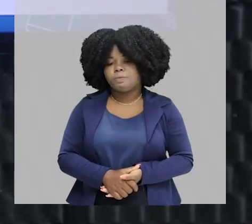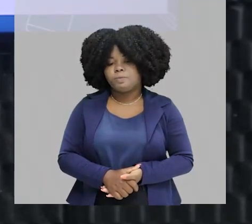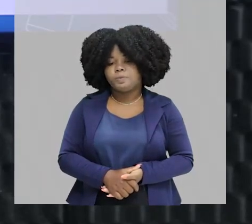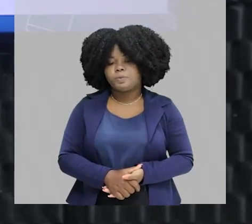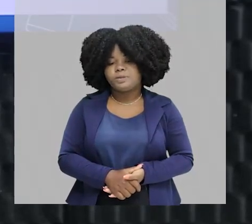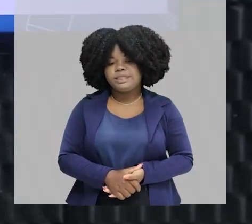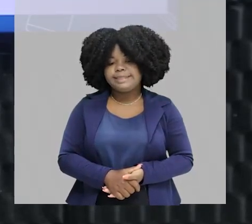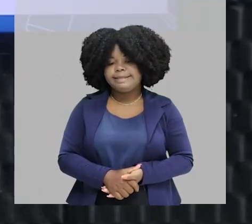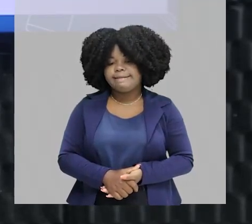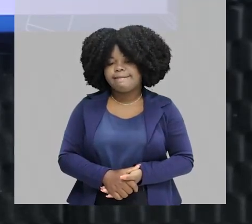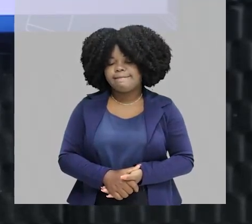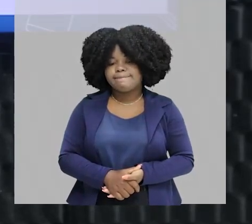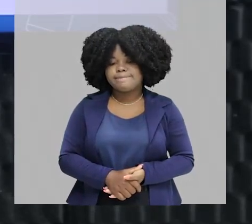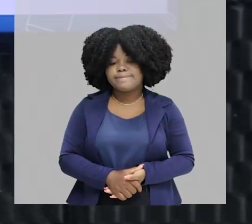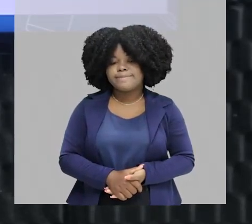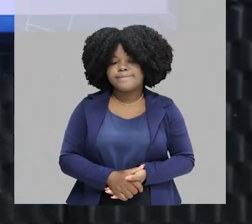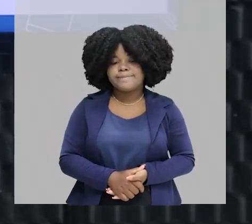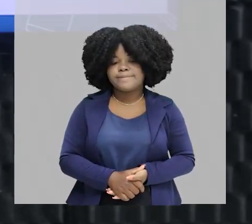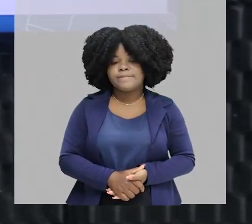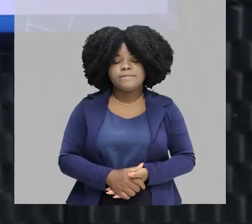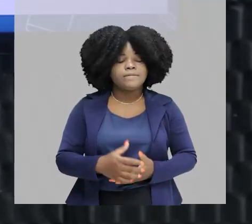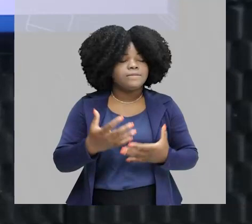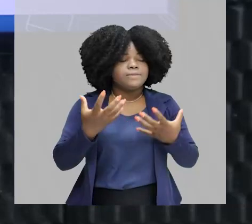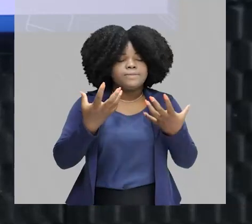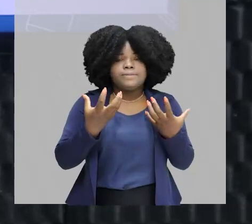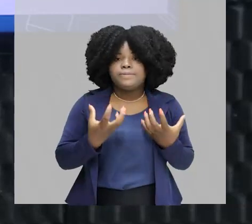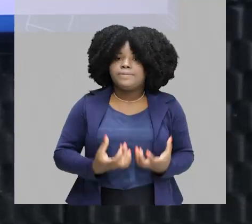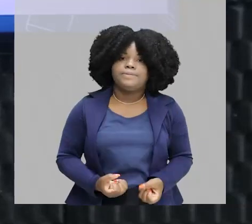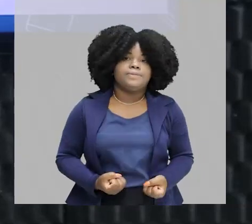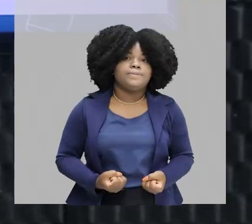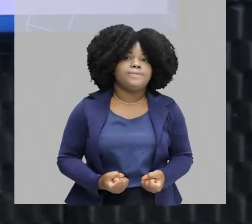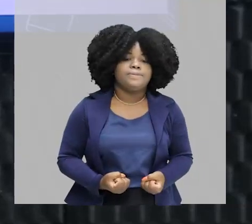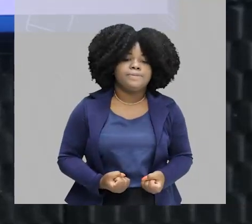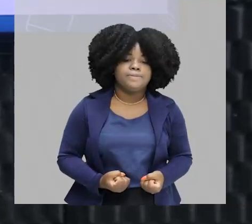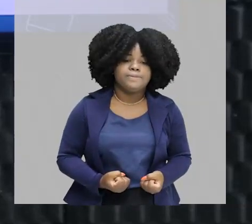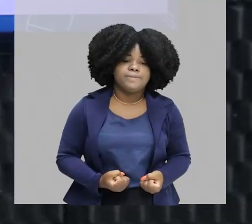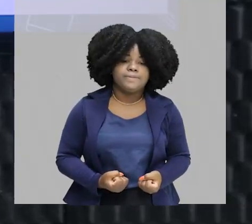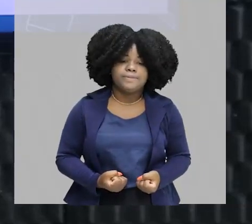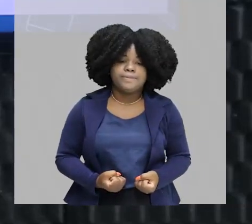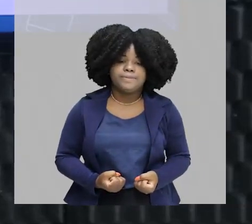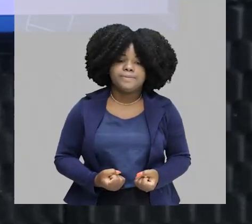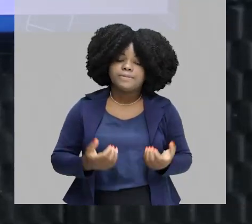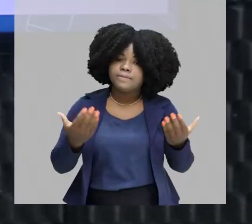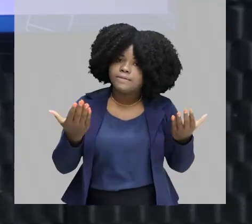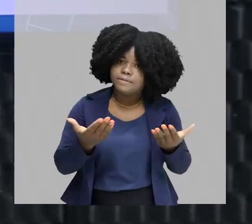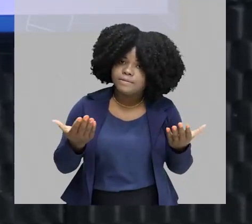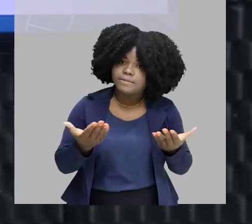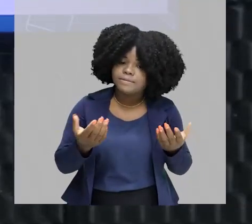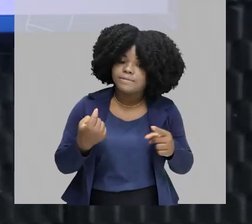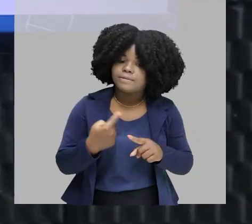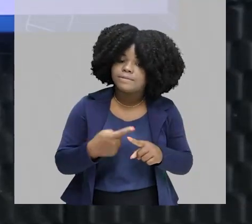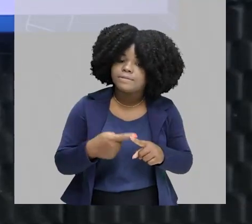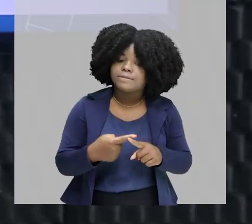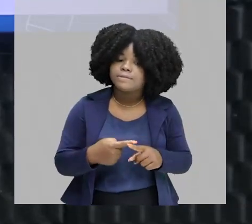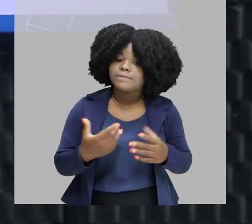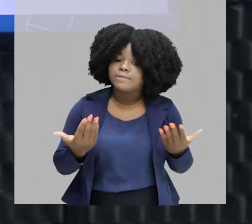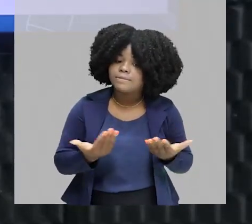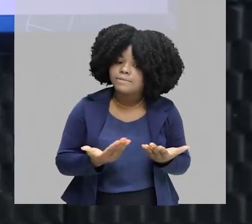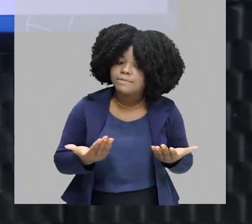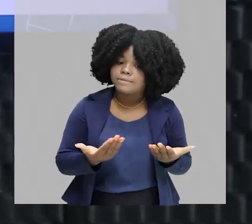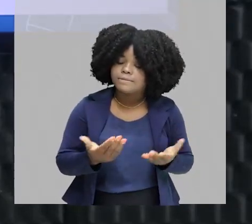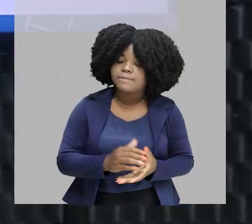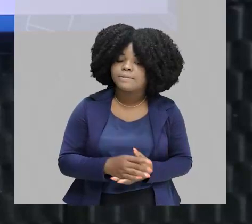I've been running. Eu estou cansado ou cansada. Isso é o momento atual. Por que eu estou